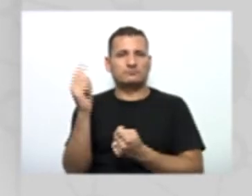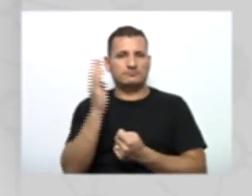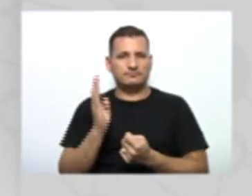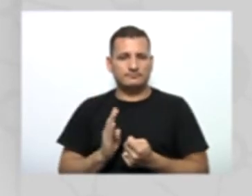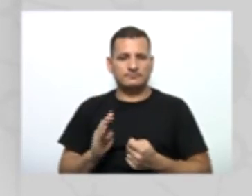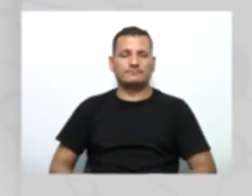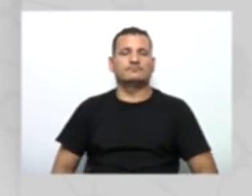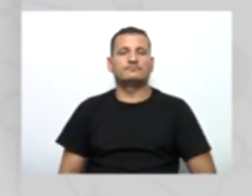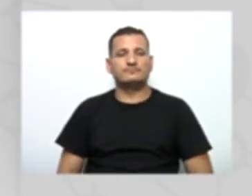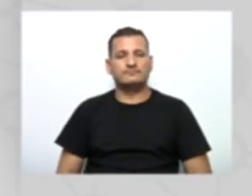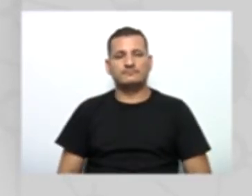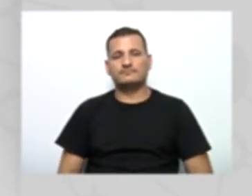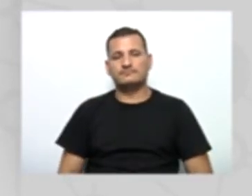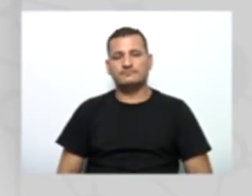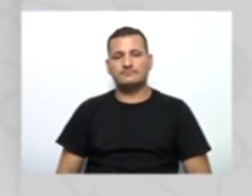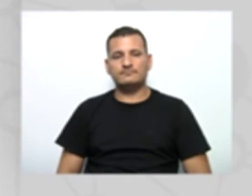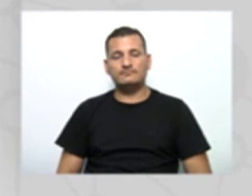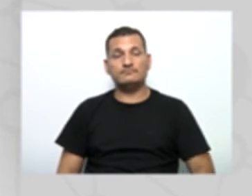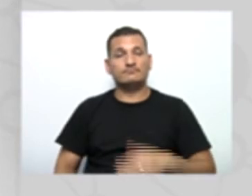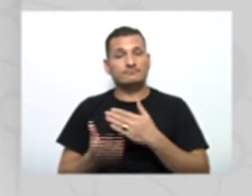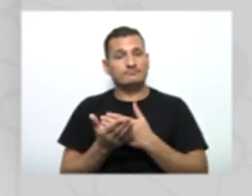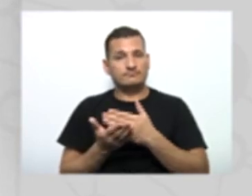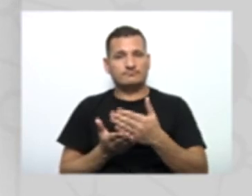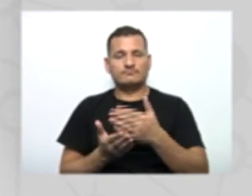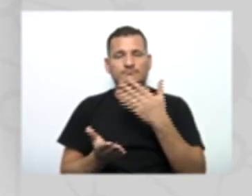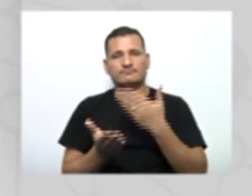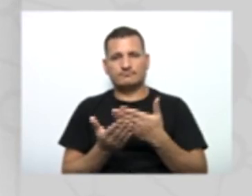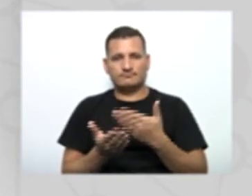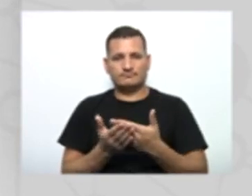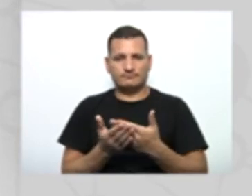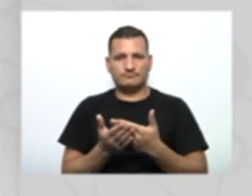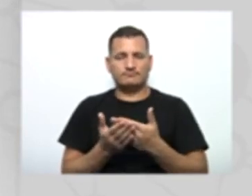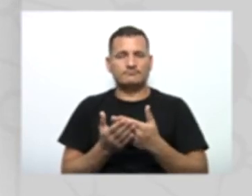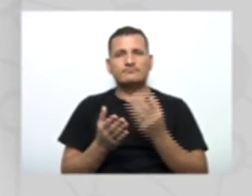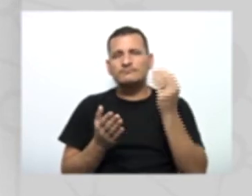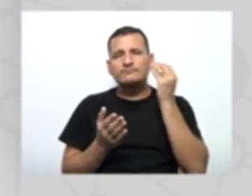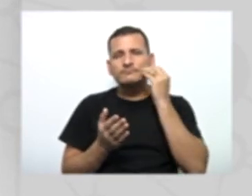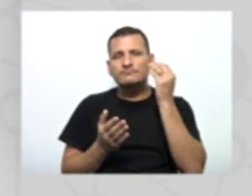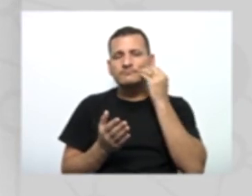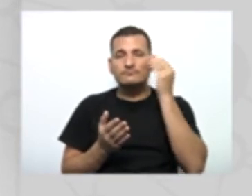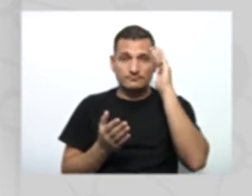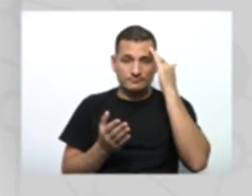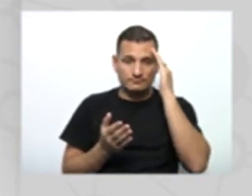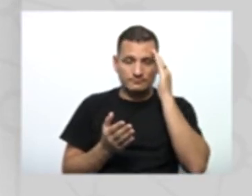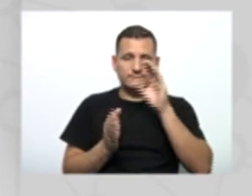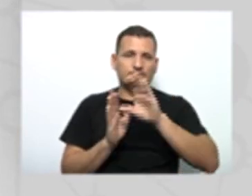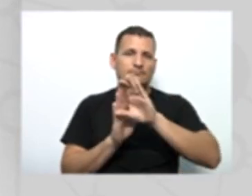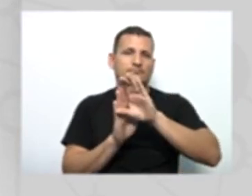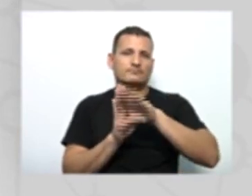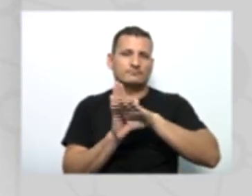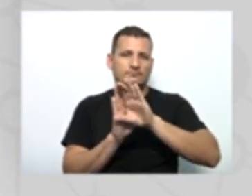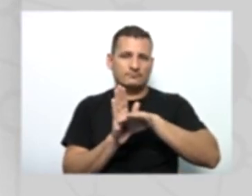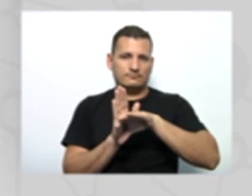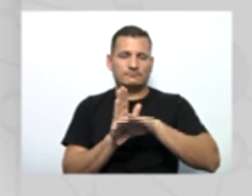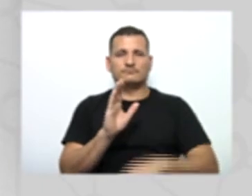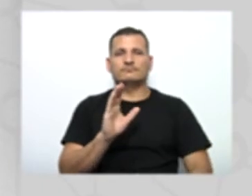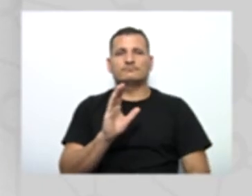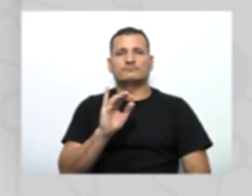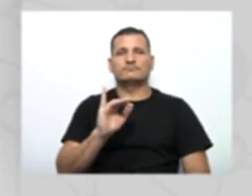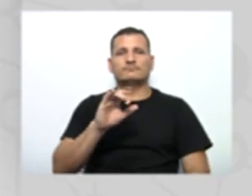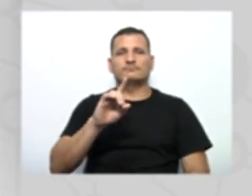bem. E já dando início à nossa aula, vamos tentar entender o conceito de cidadania. Nós temos